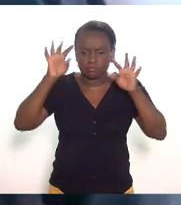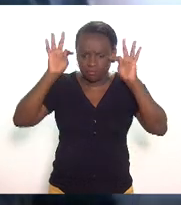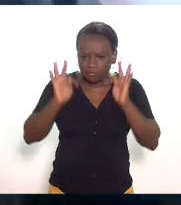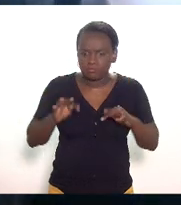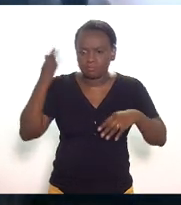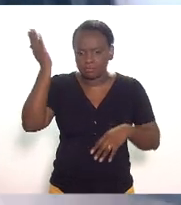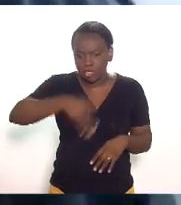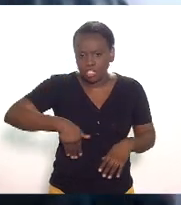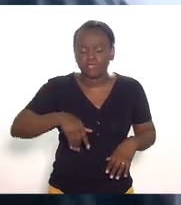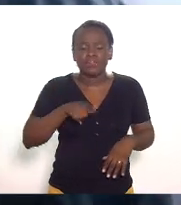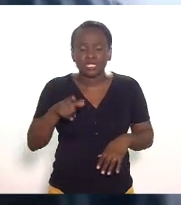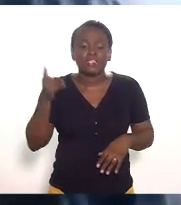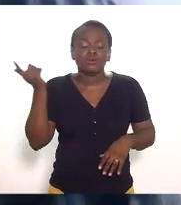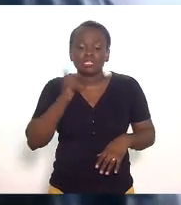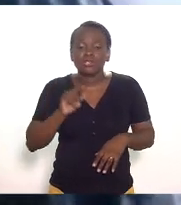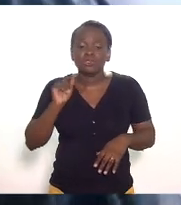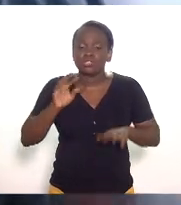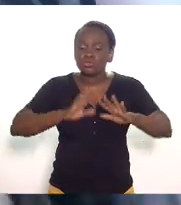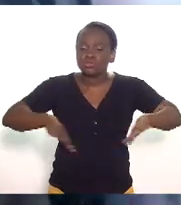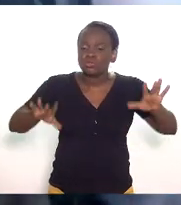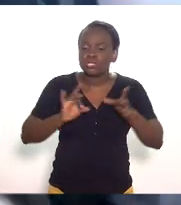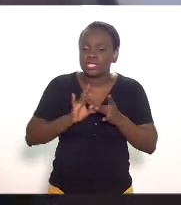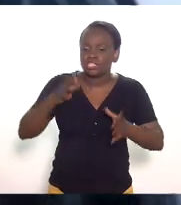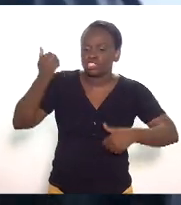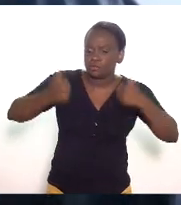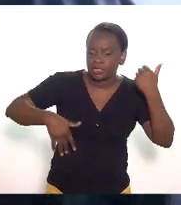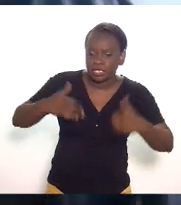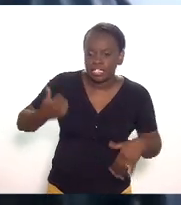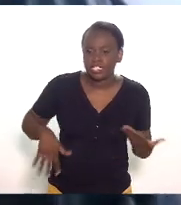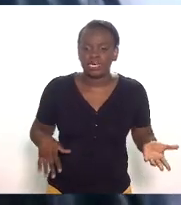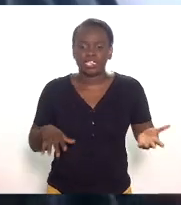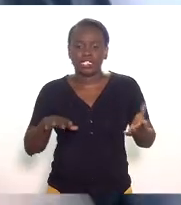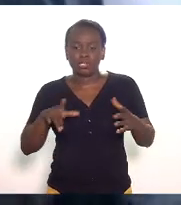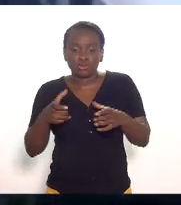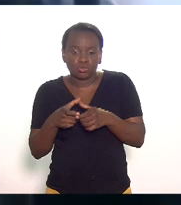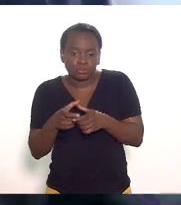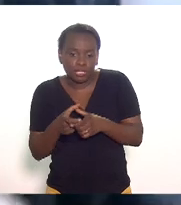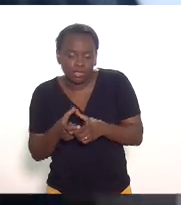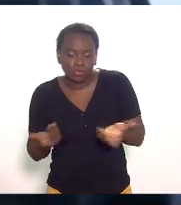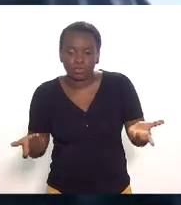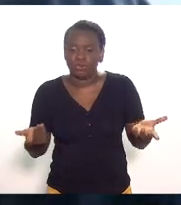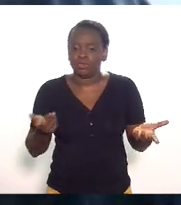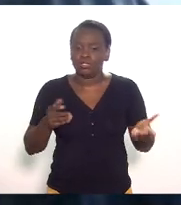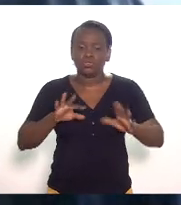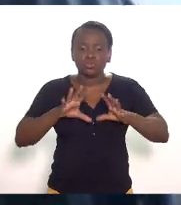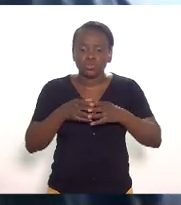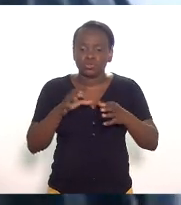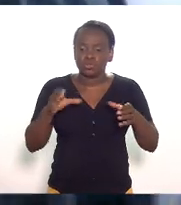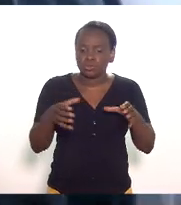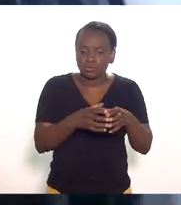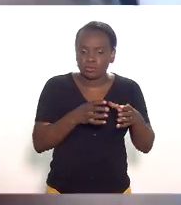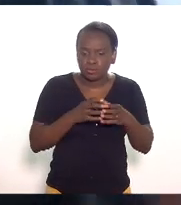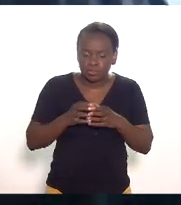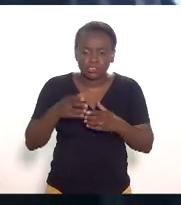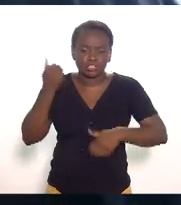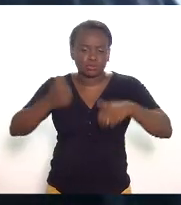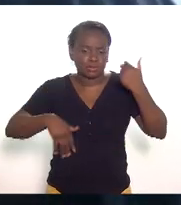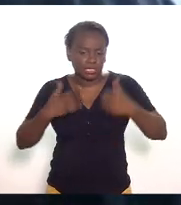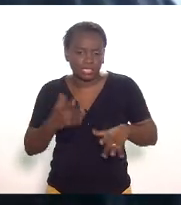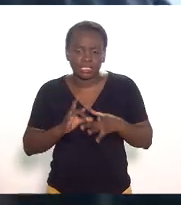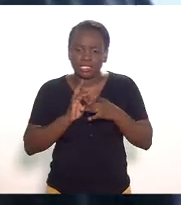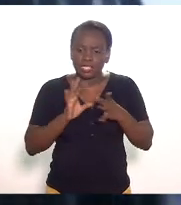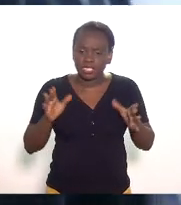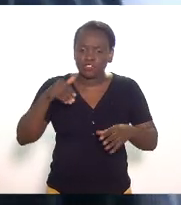ele garante que todos se expressem, garante as minorias, todas as comissões falam, todos os votos